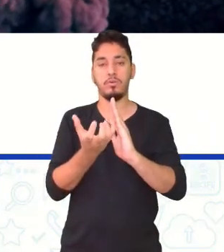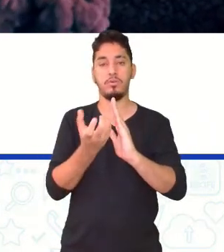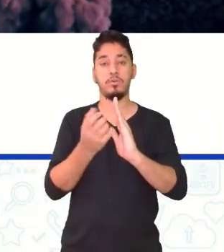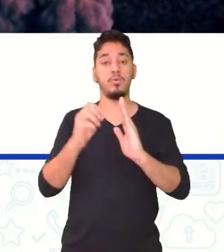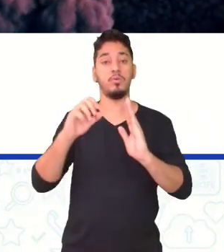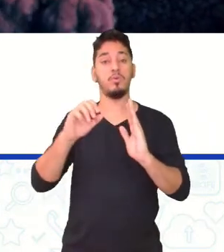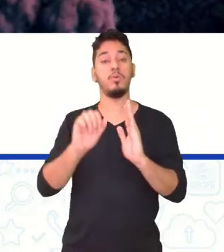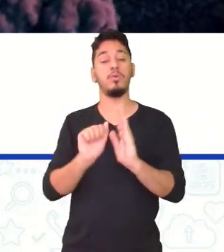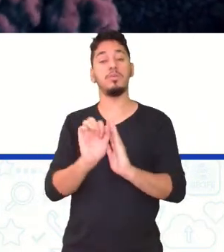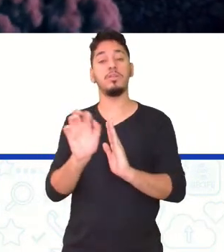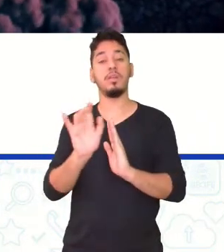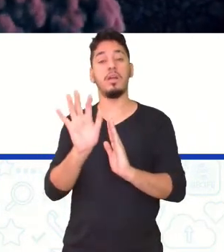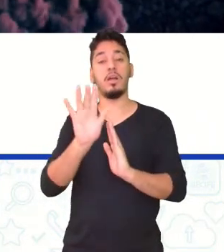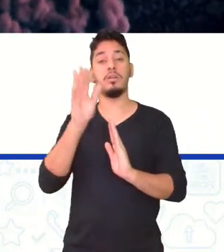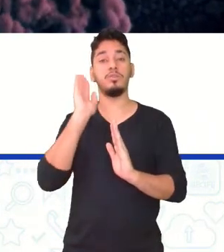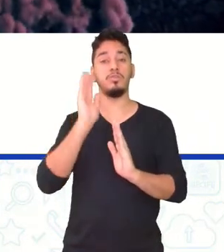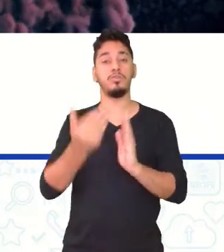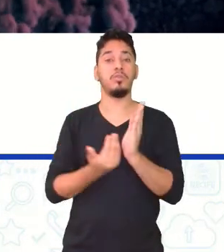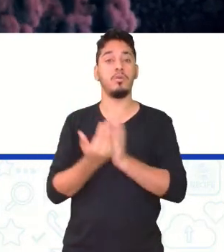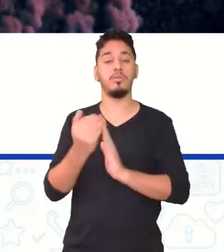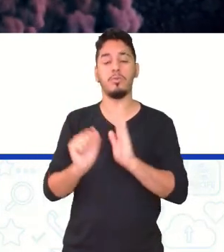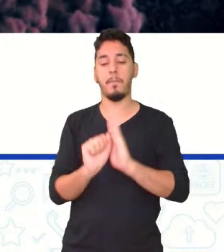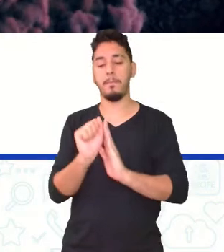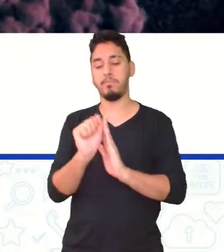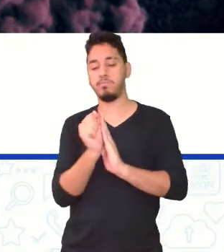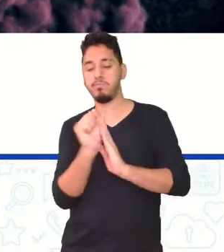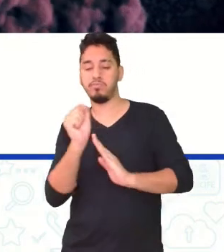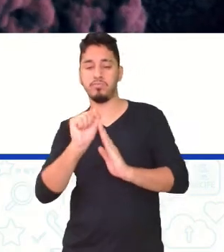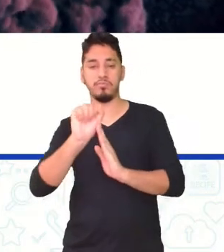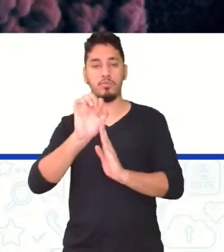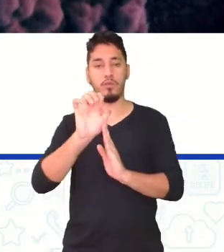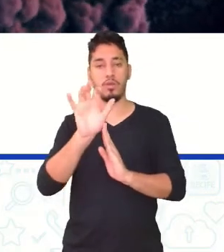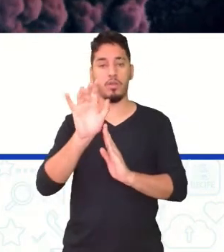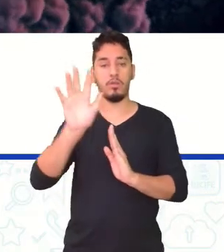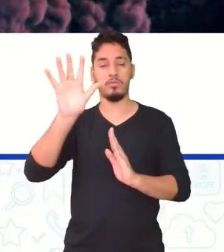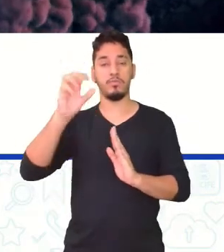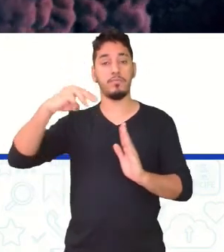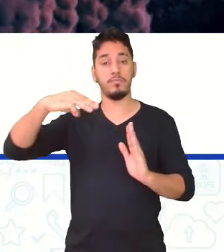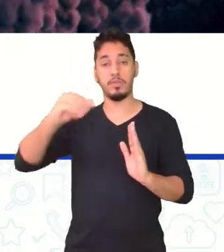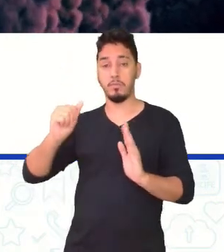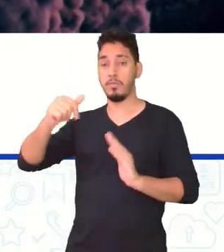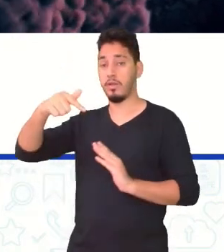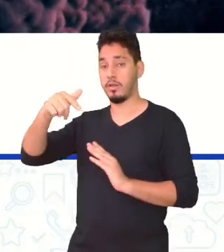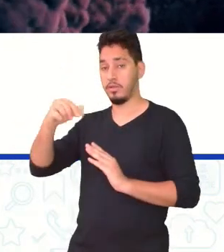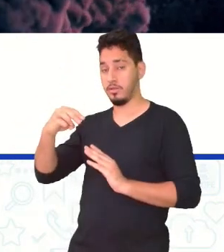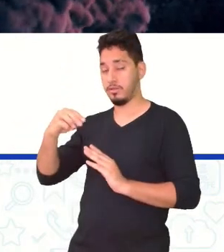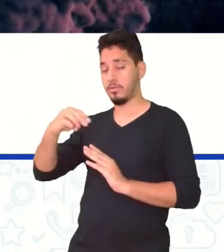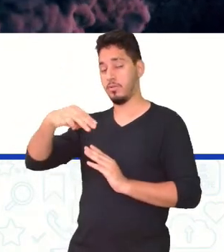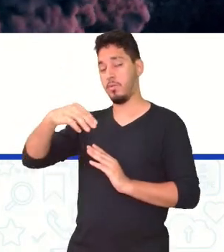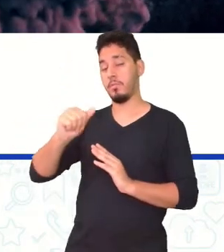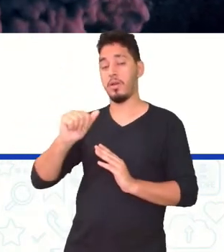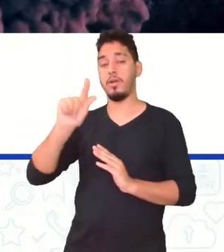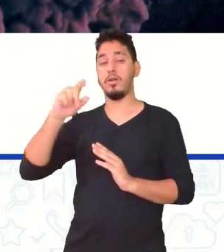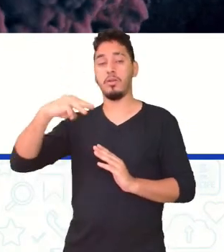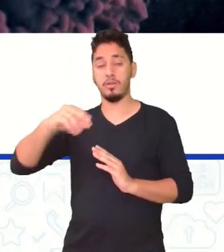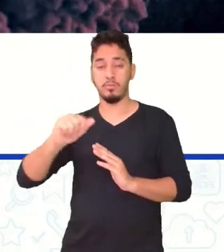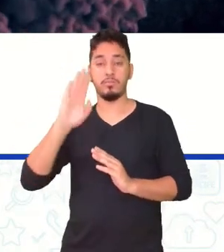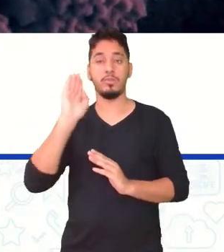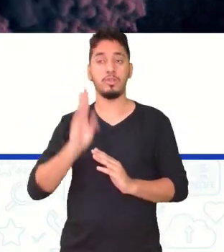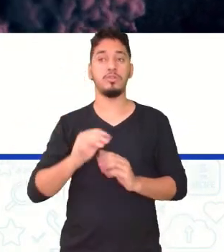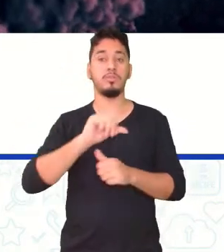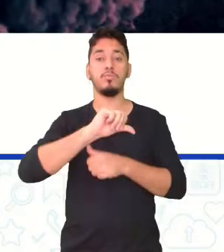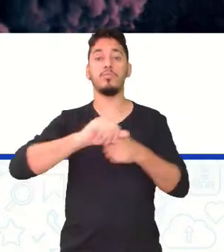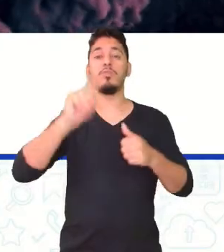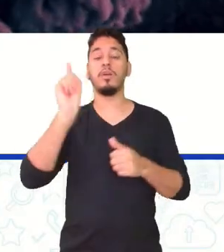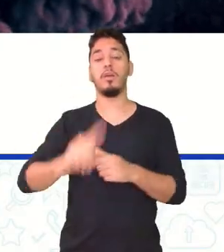esses gases já começam a se desprender daquele magma. E o magma, quando ele sai do vulcão, ele já passa a ser chamado de